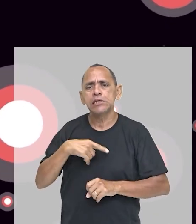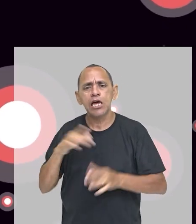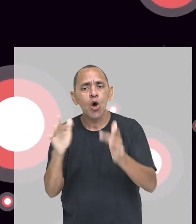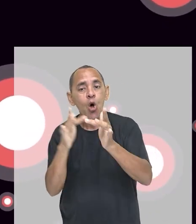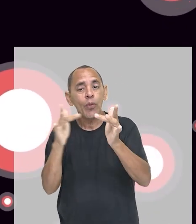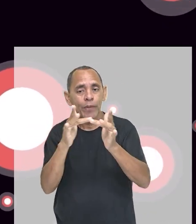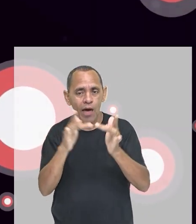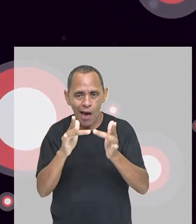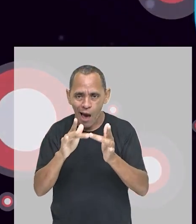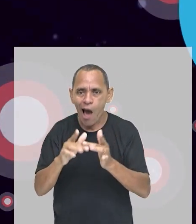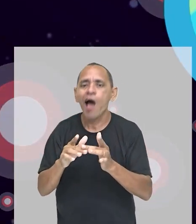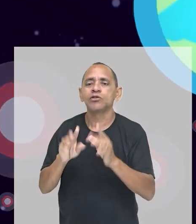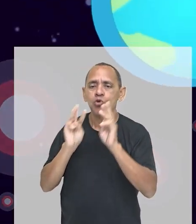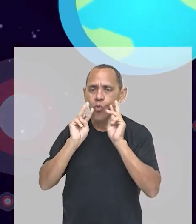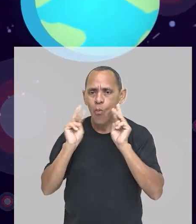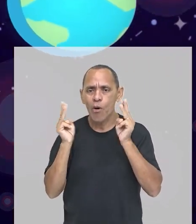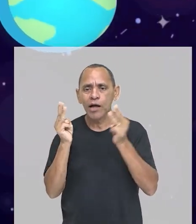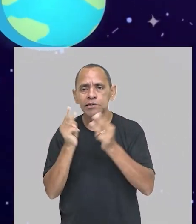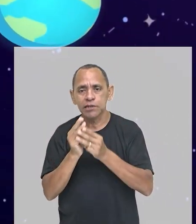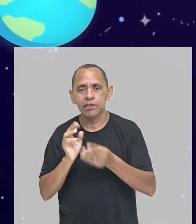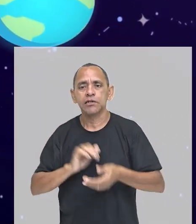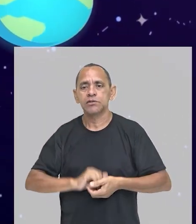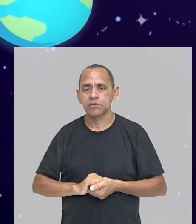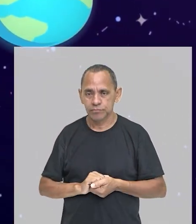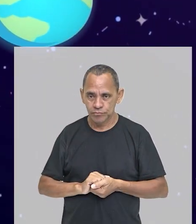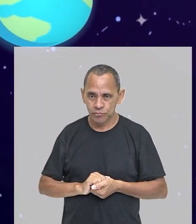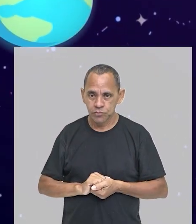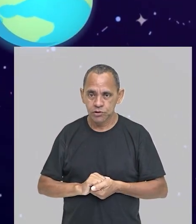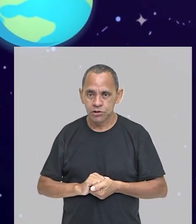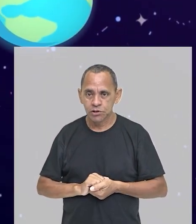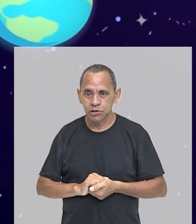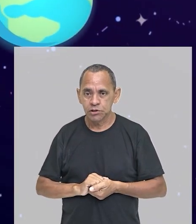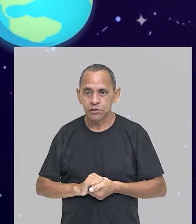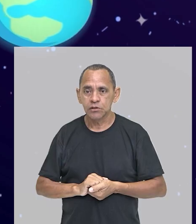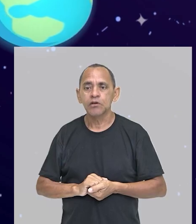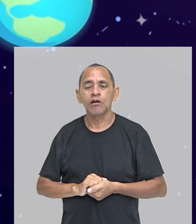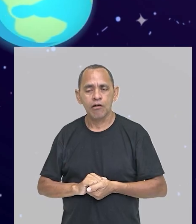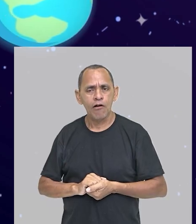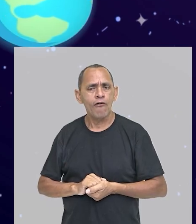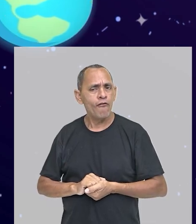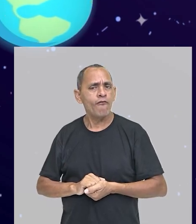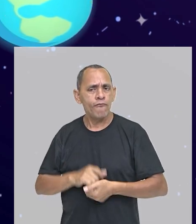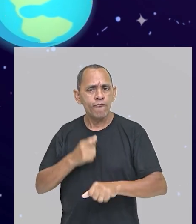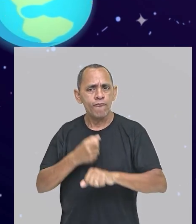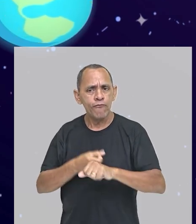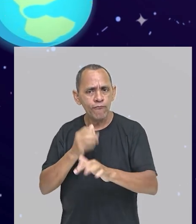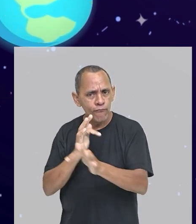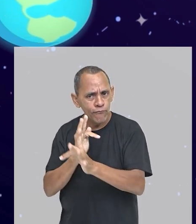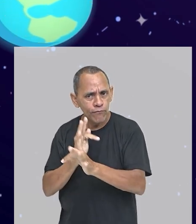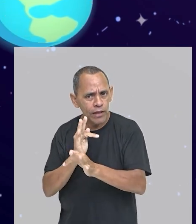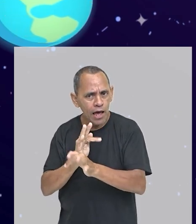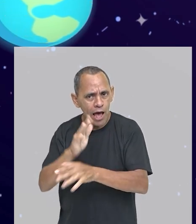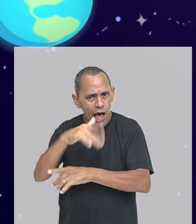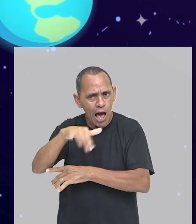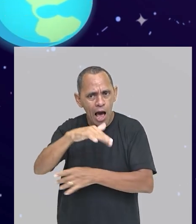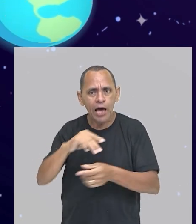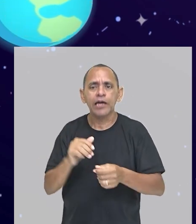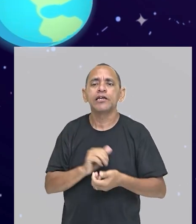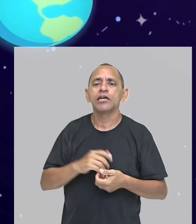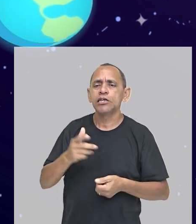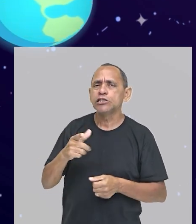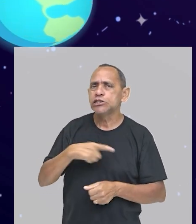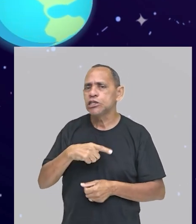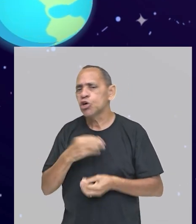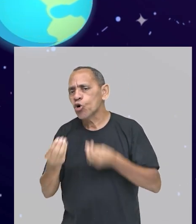a partir do momento que ele entra em contato com matérias físicas, né, que nós conseguimos ver. Então, the understanding